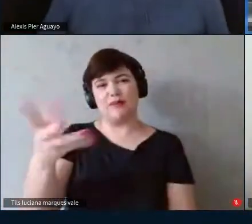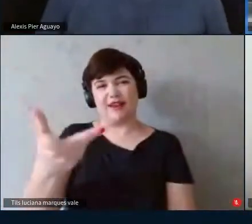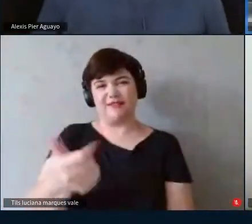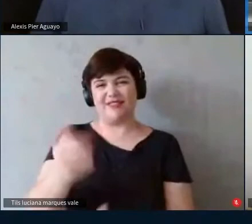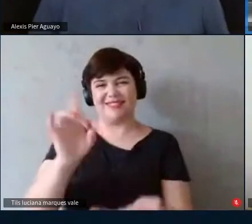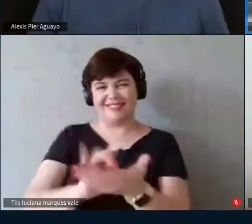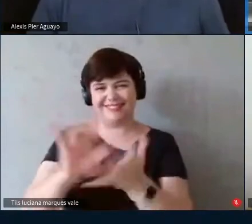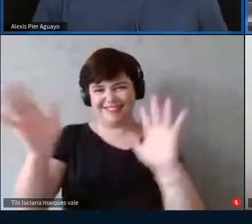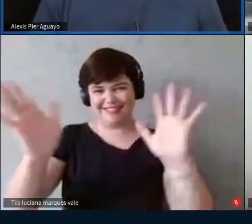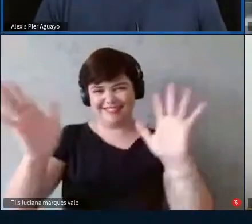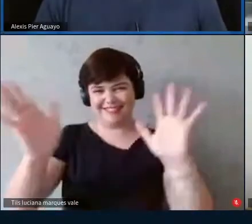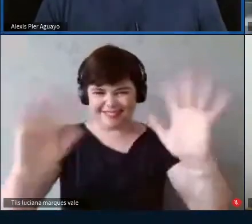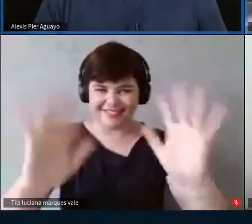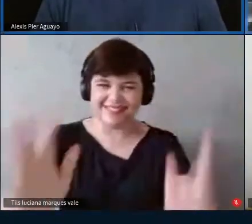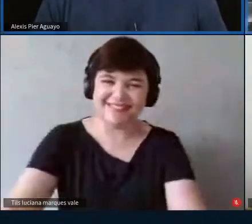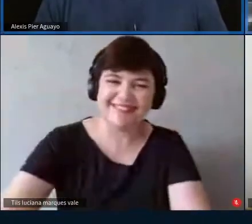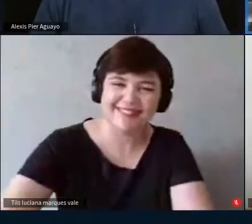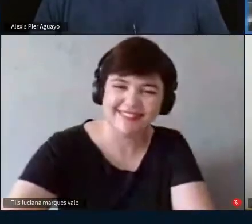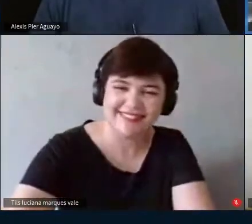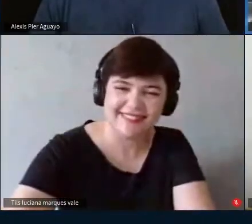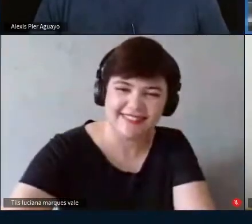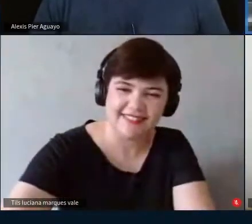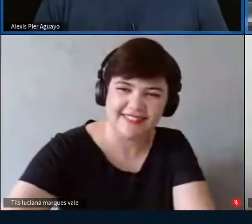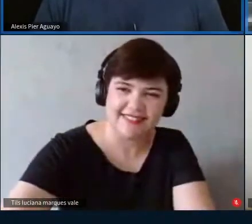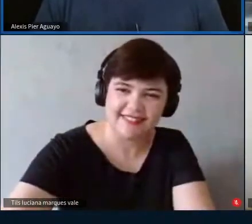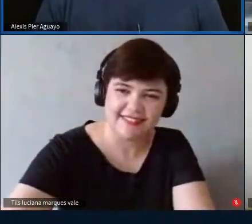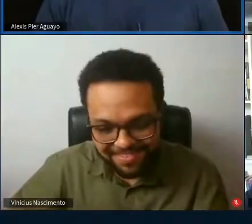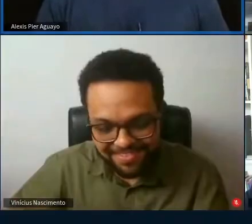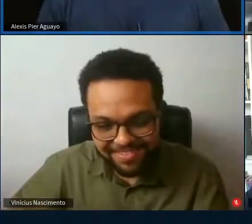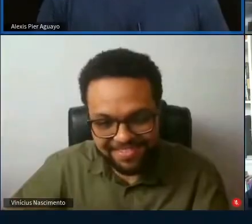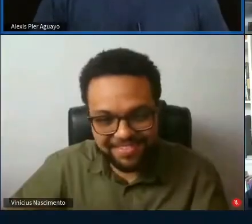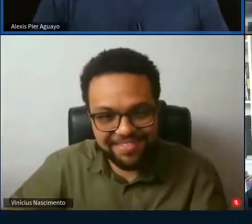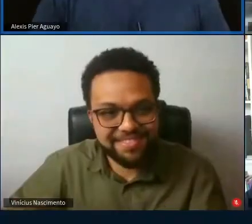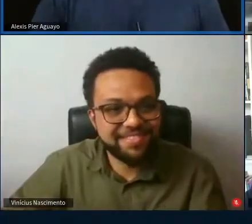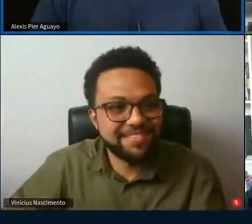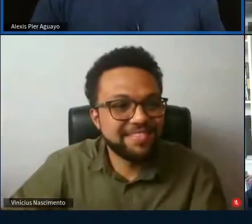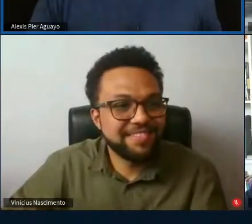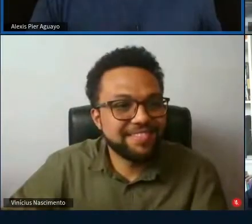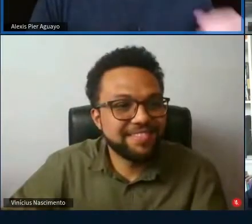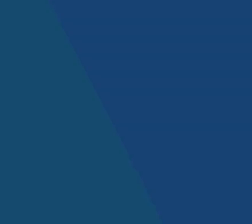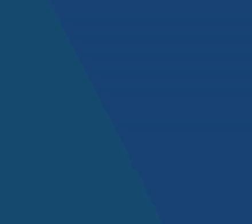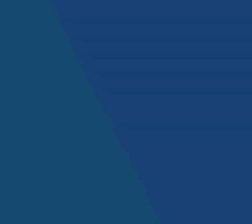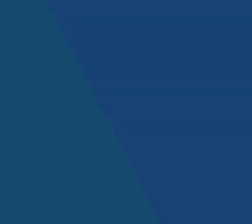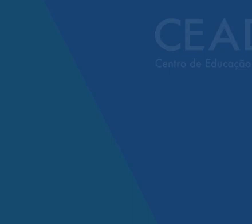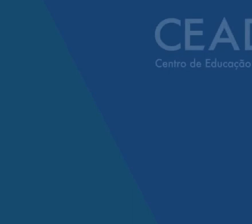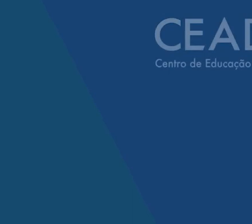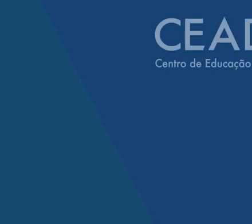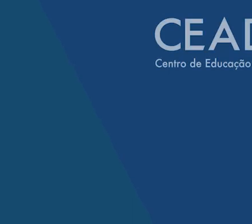Nada. Bom. Tchau, gente. Tchau. Até mais, gente. Tudo de bom.